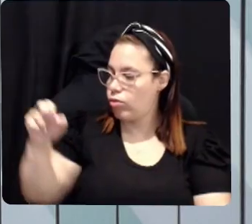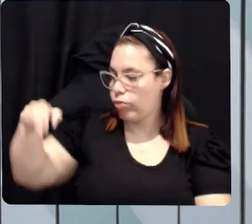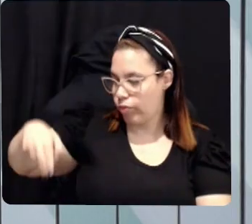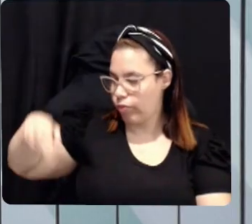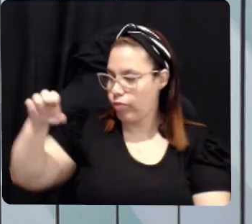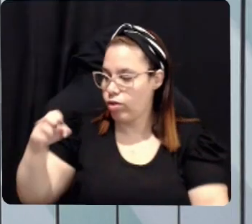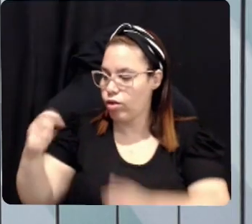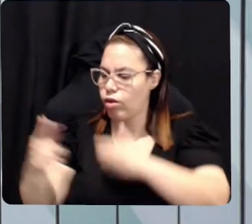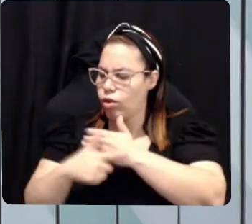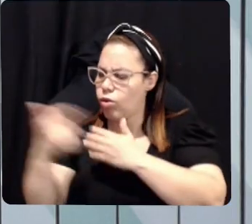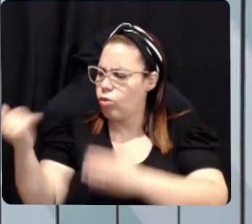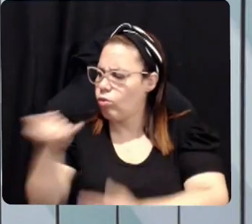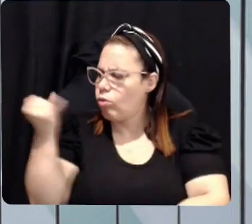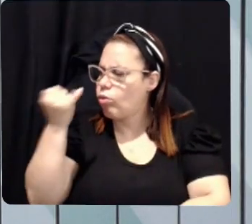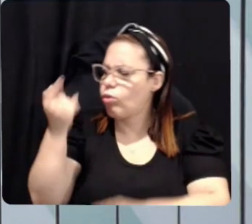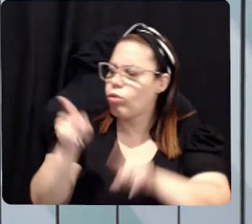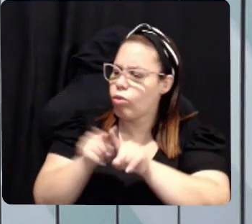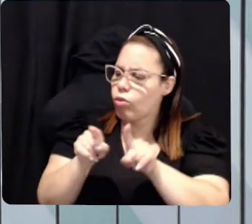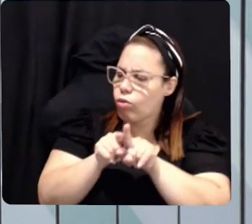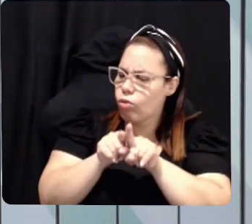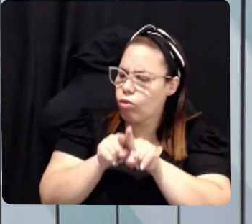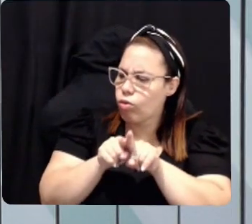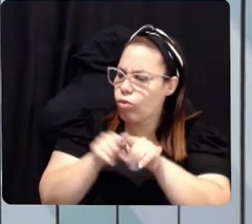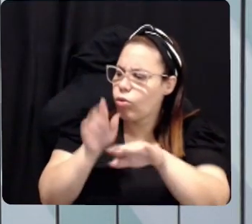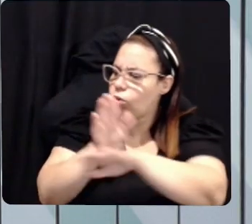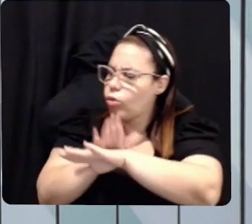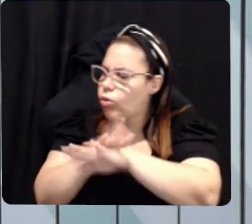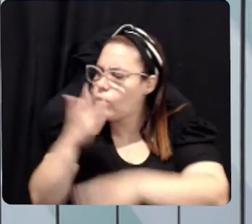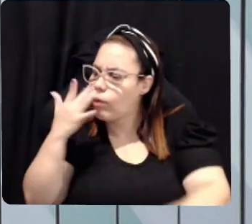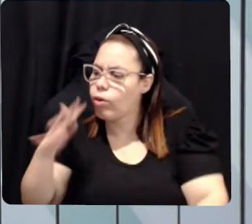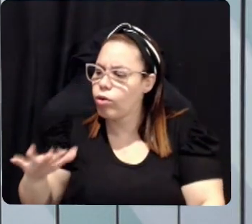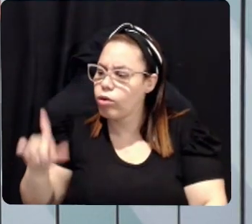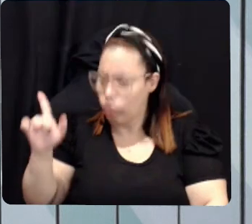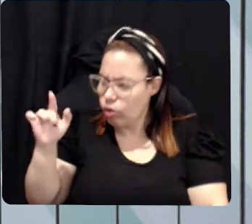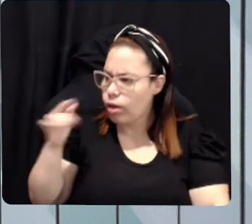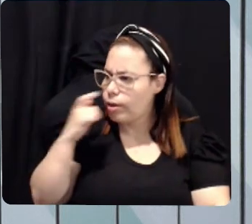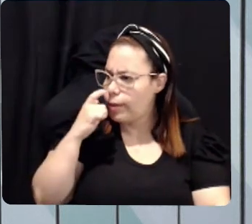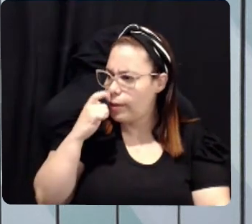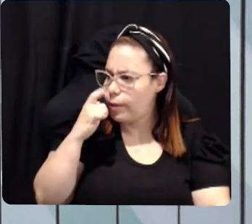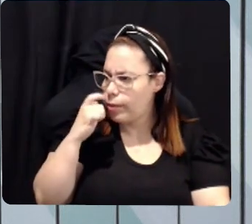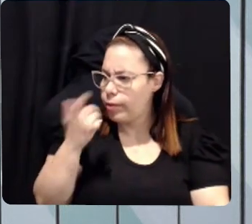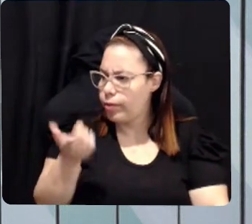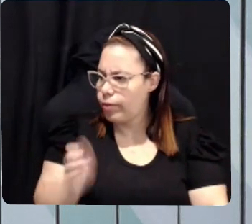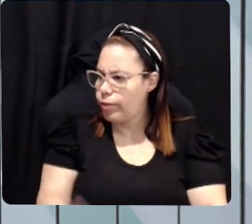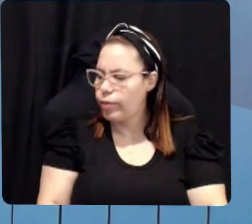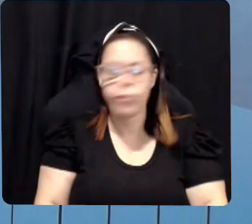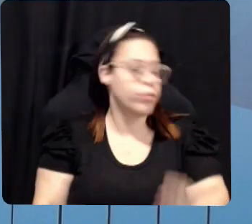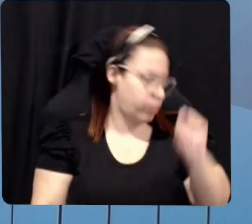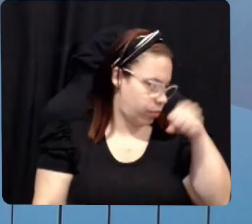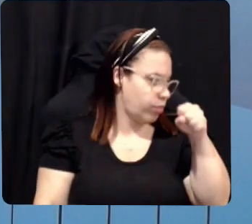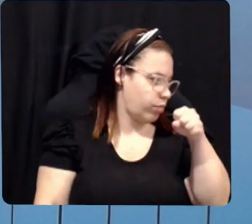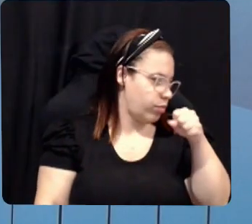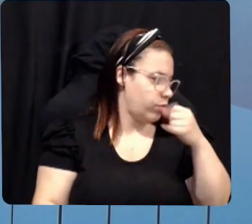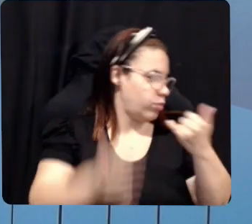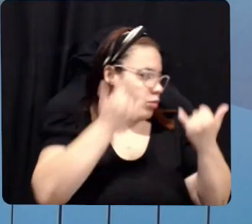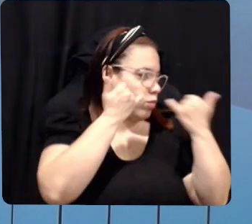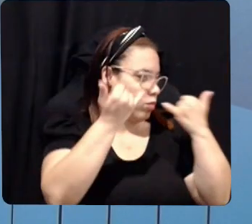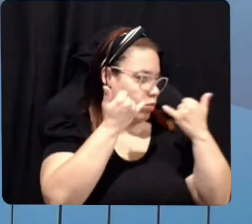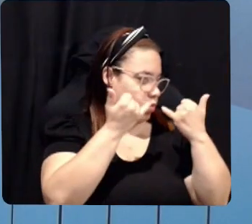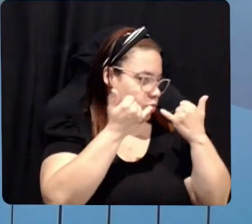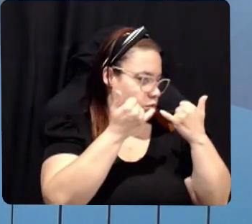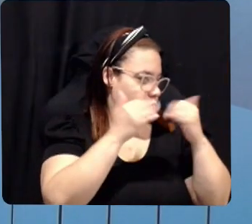escola, eu acredito que ela tem um papel muito importante também para ajudar essas crianças, não é? Sim,